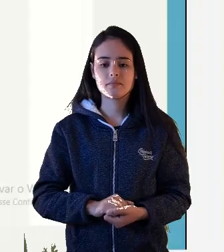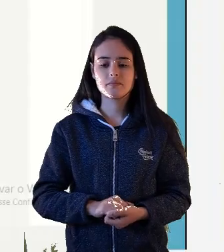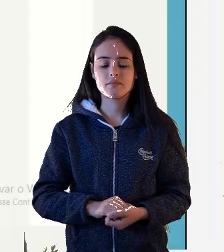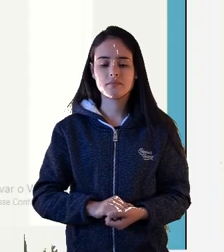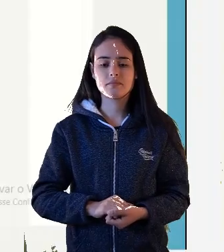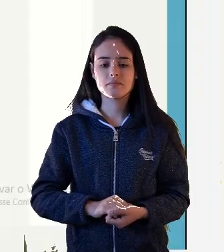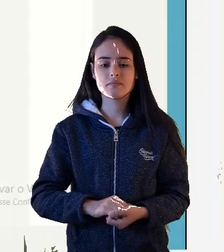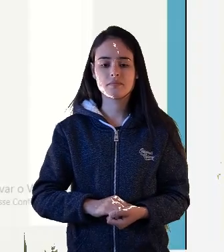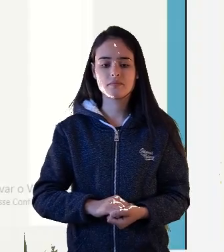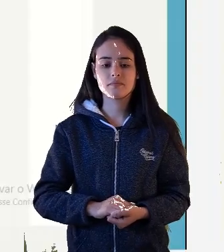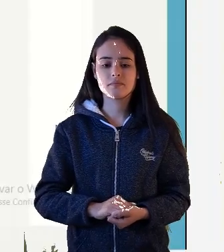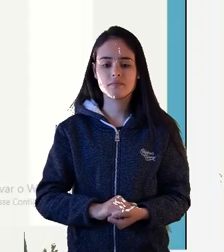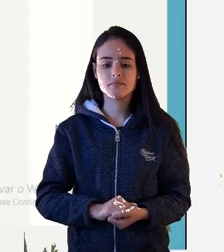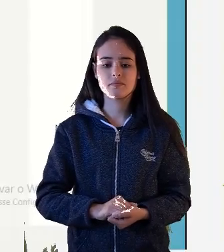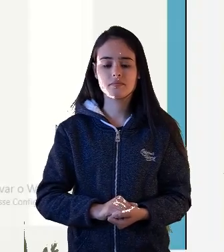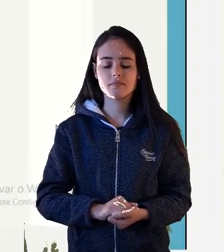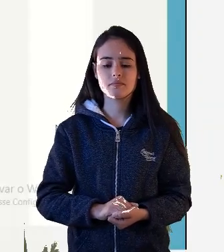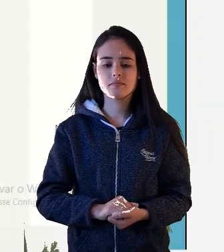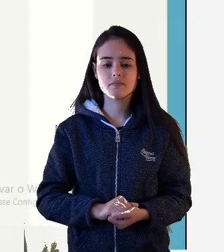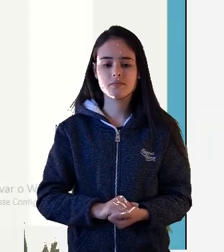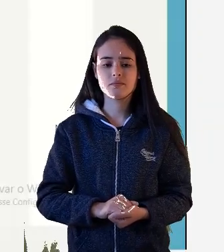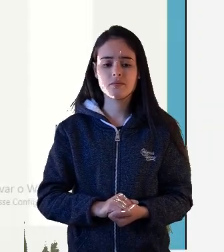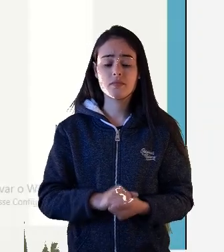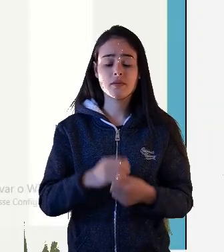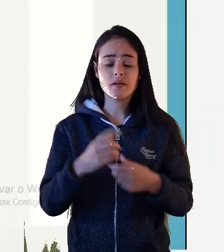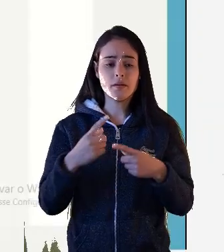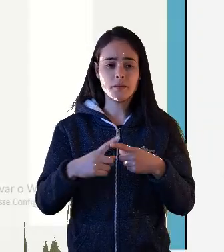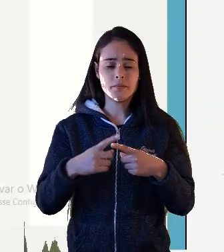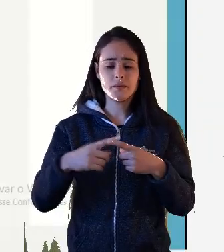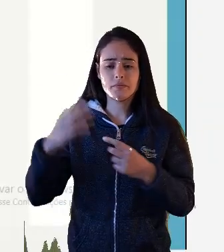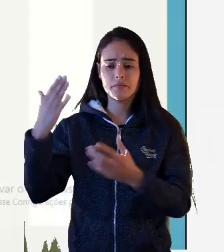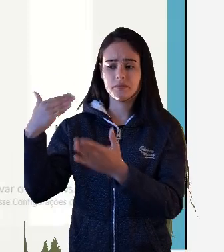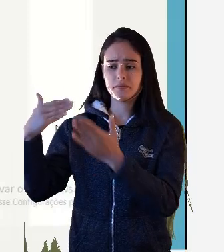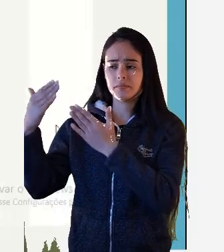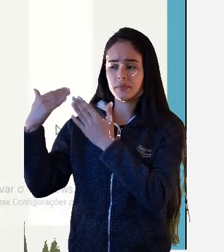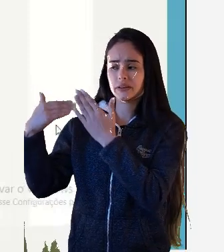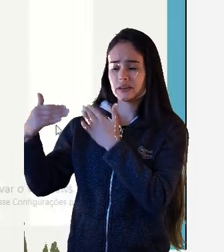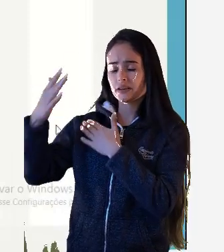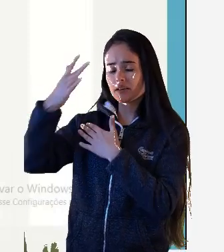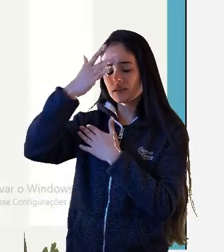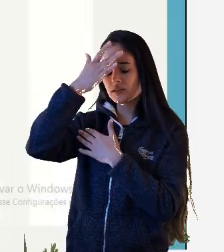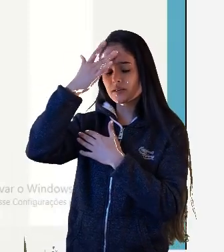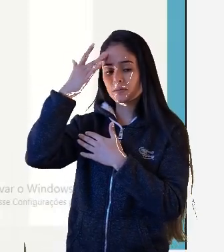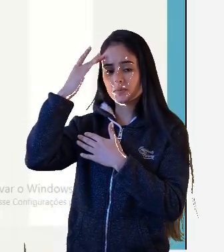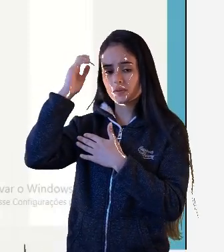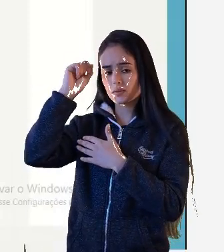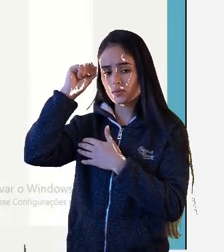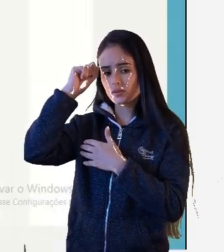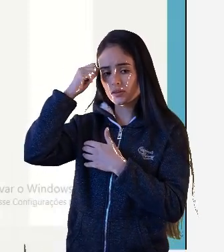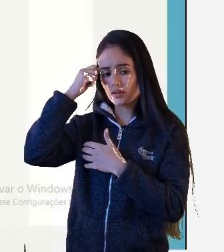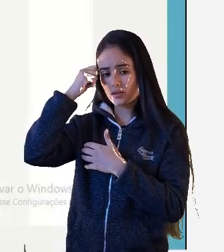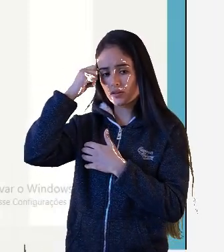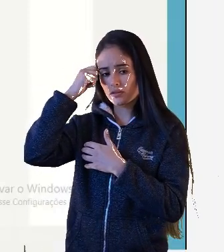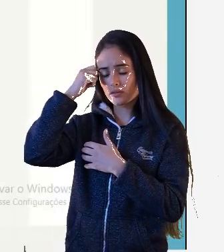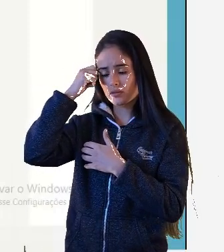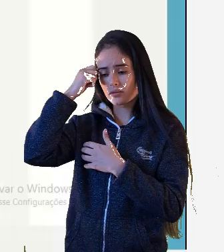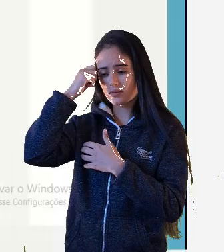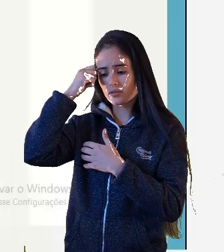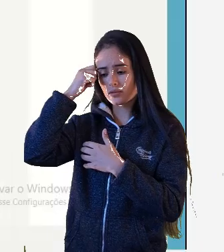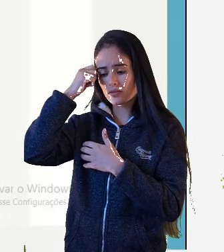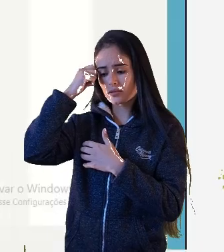né? Nas cidades históricas a gente tem muito isso, né? E aí surgiram, como eu falei, as congadas, congados, né? E outras manifestações aí com